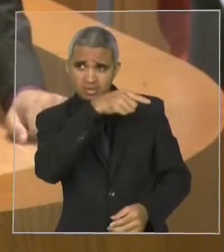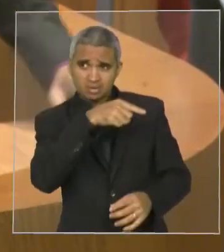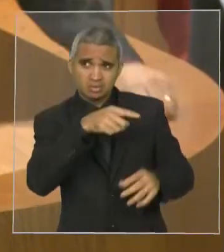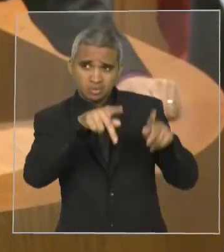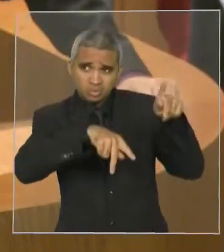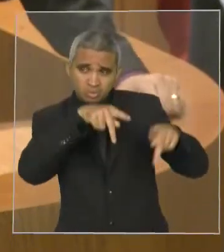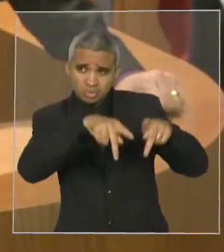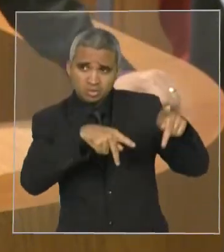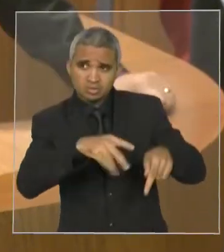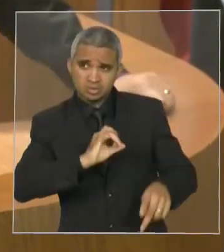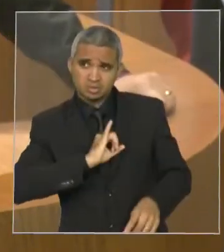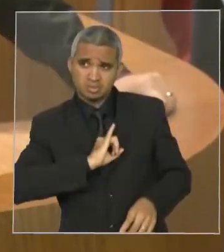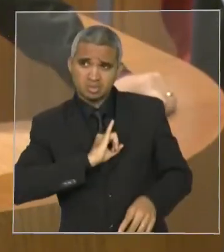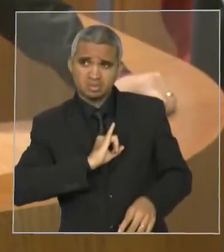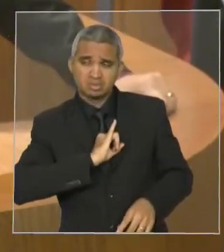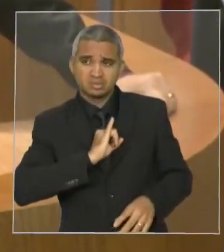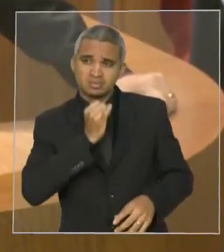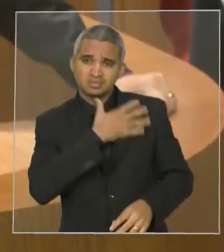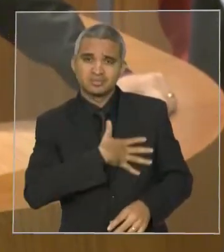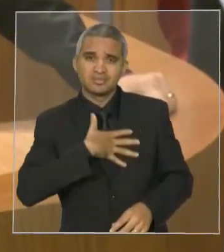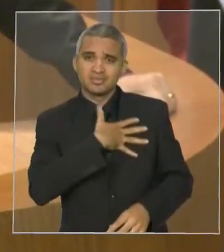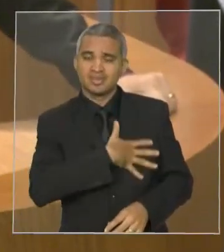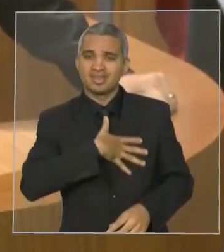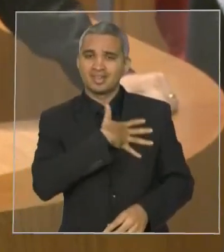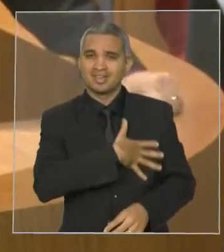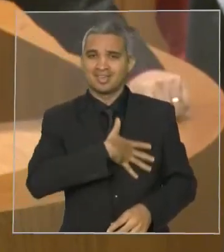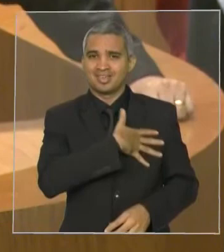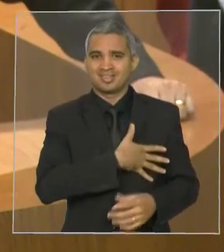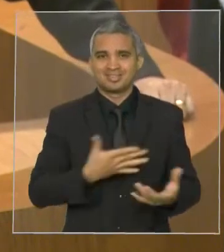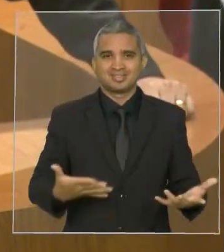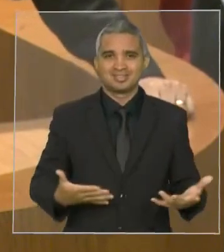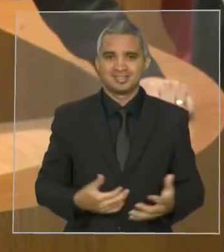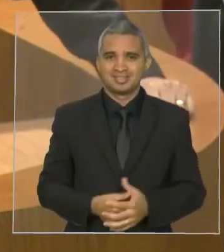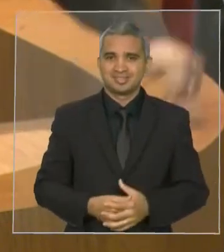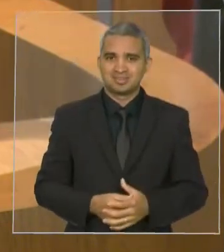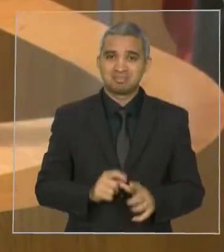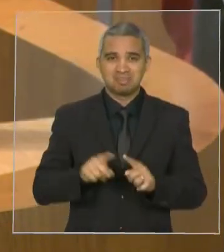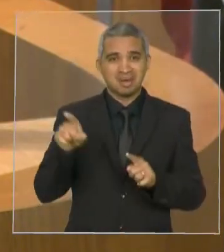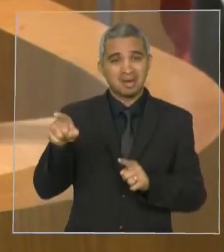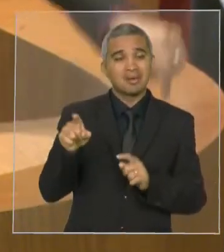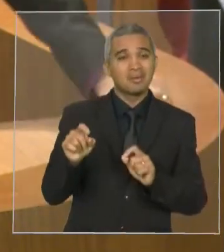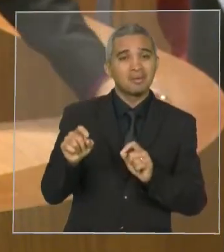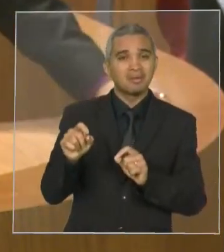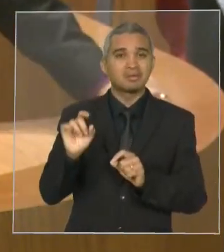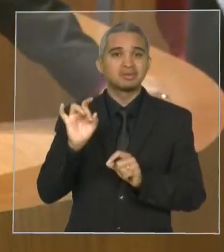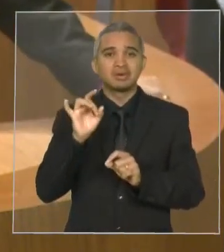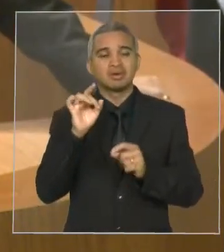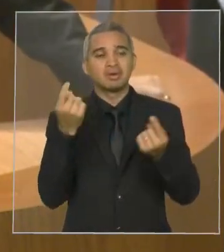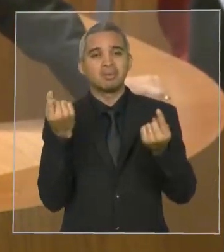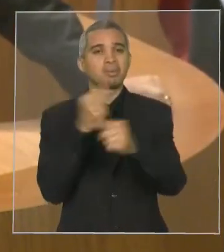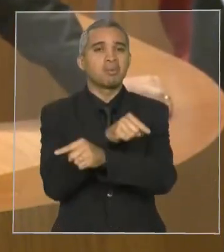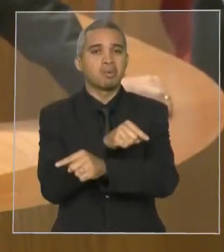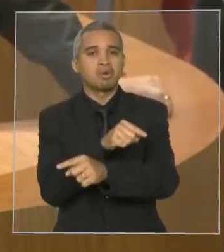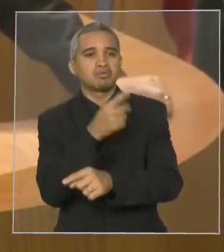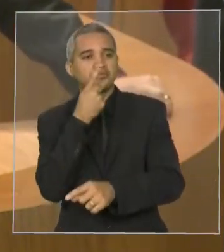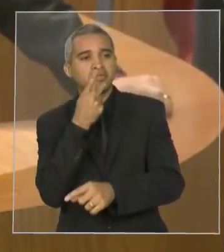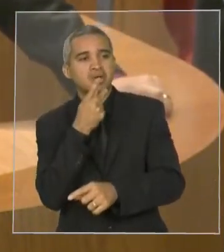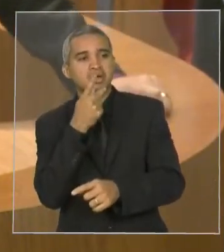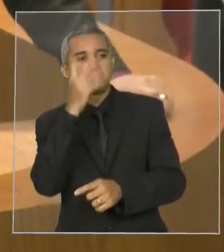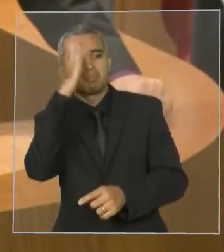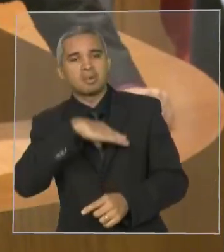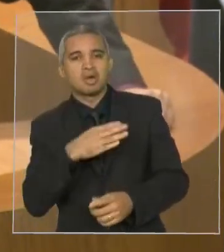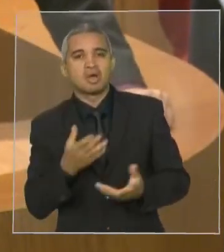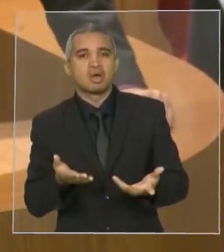mas é fácil de manejar tudo isso é não é fácil demais não estava a ajudar ea